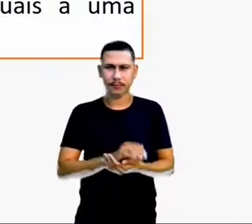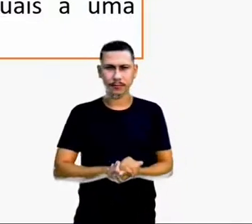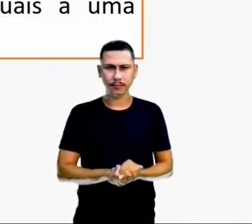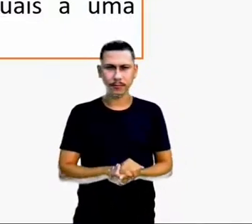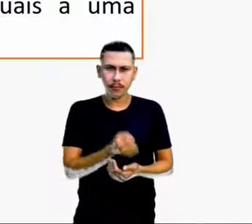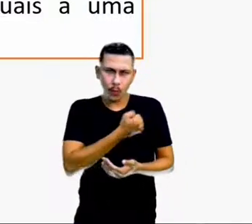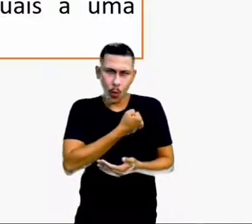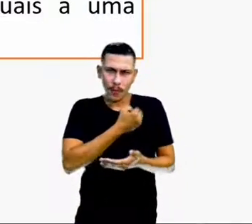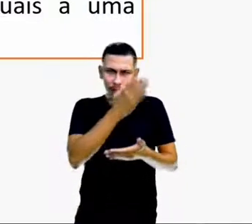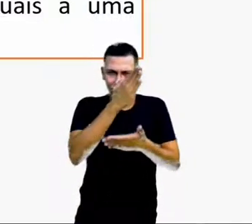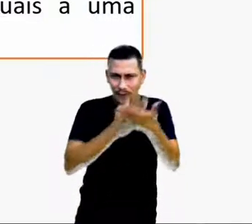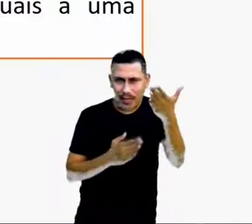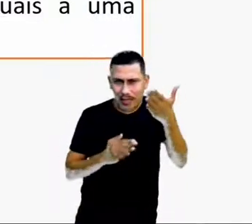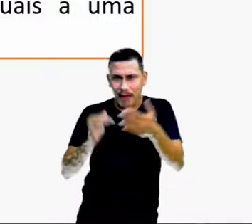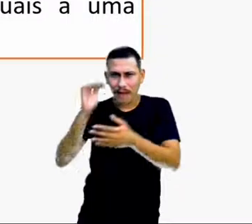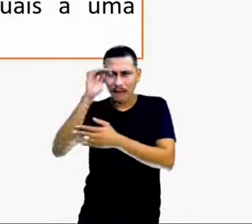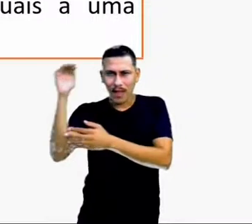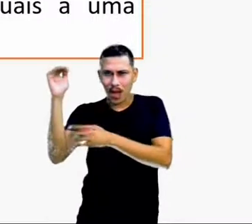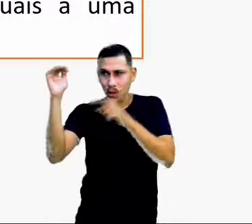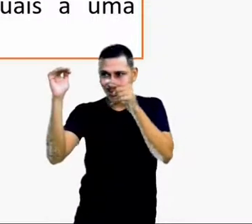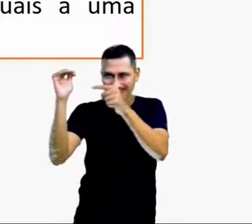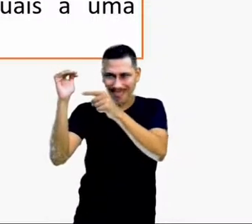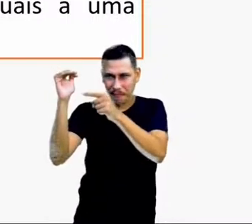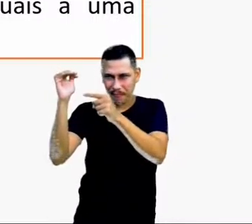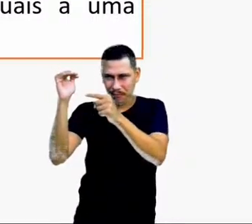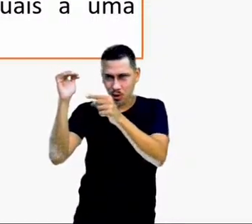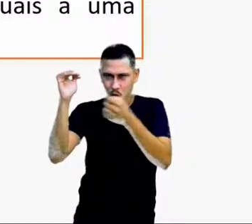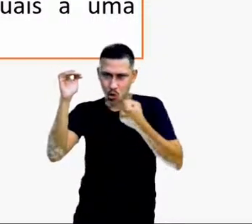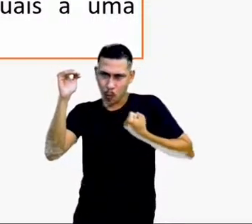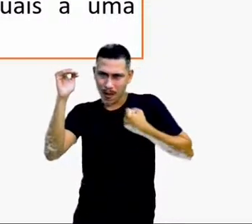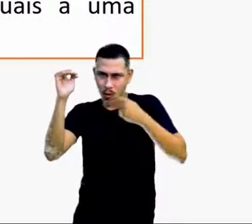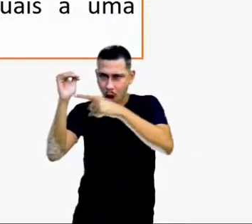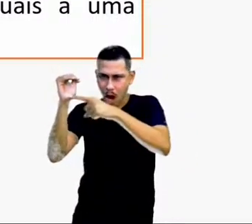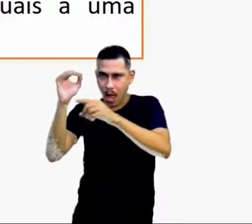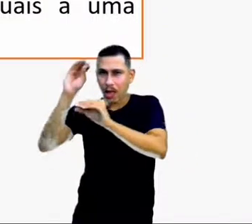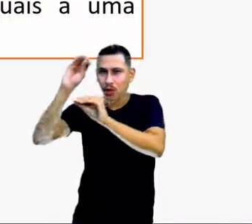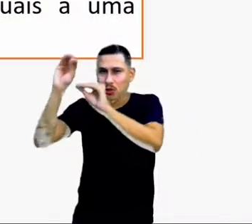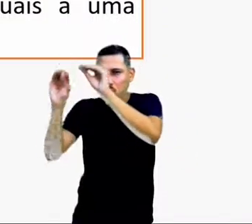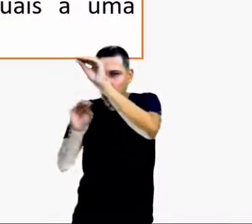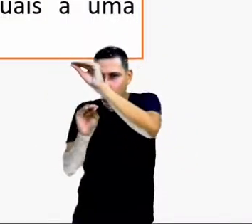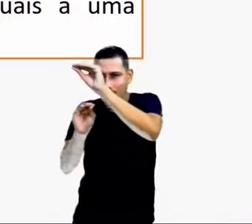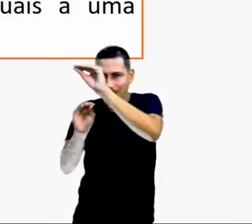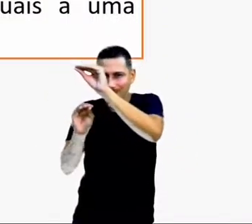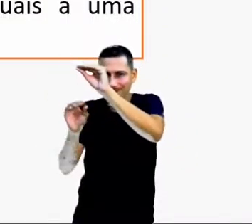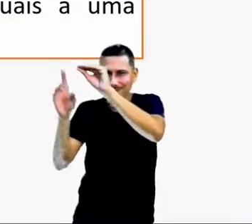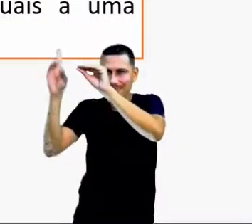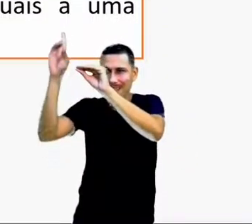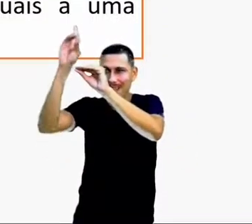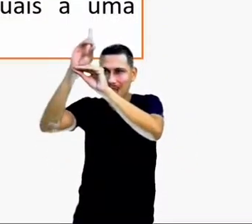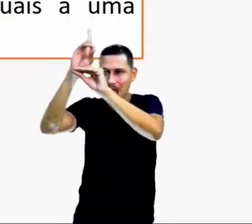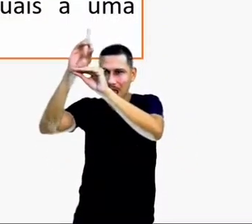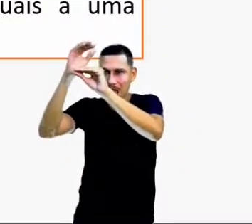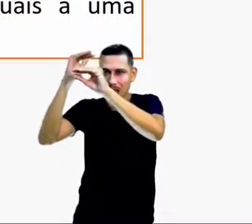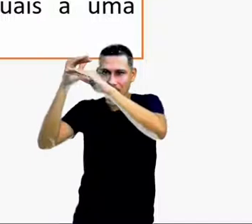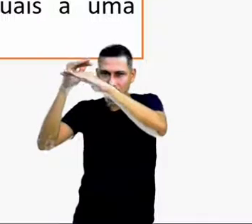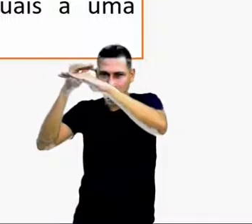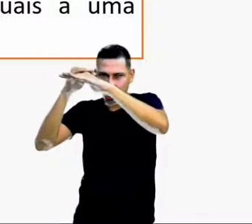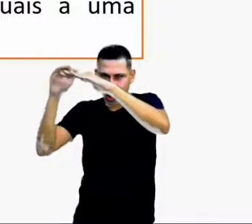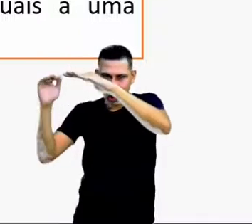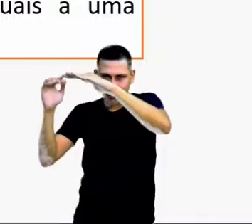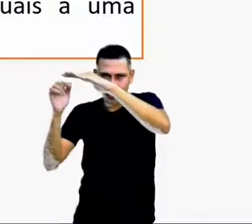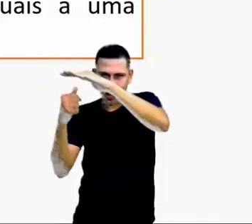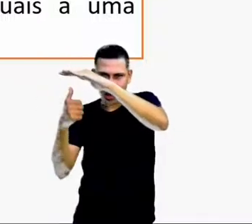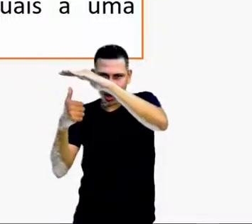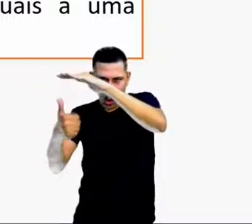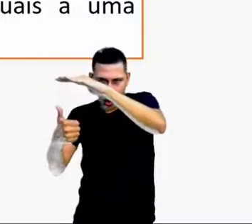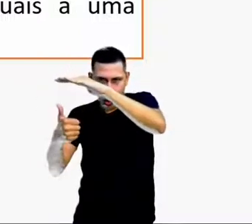o número da fração de baixo vai inverter. Não é 1 sobre D? Então, vai ficar D sobre 1 igual